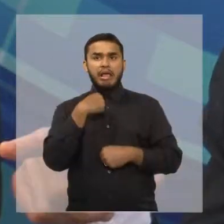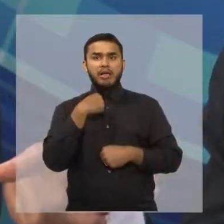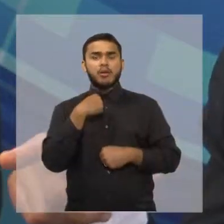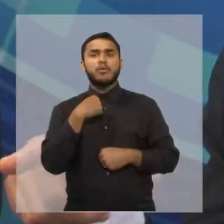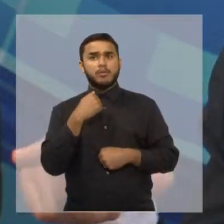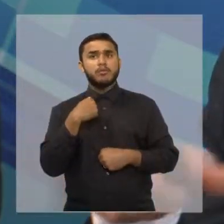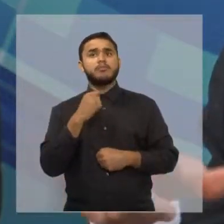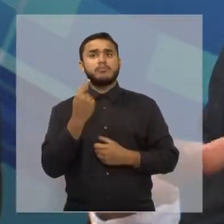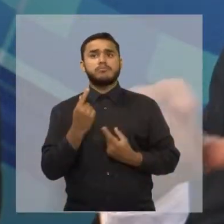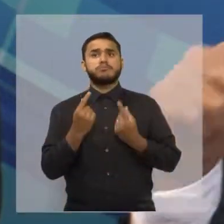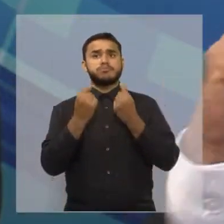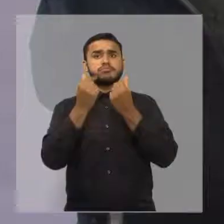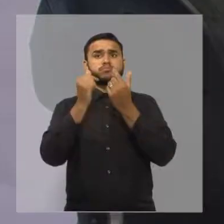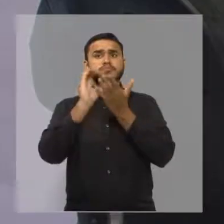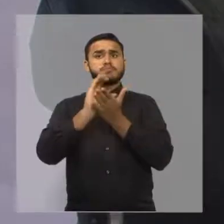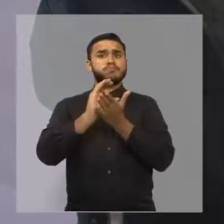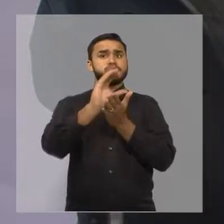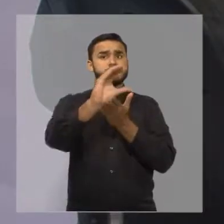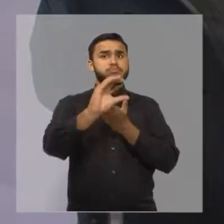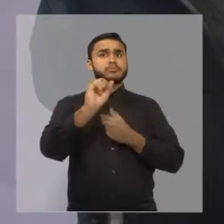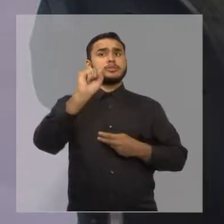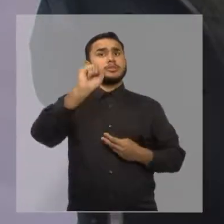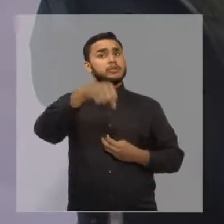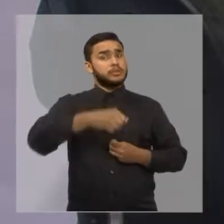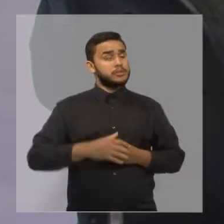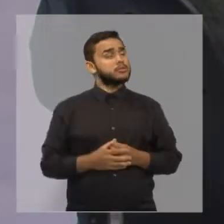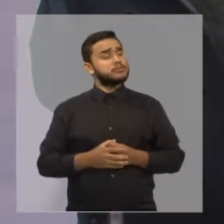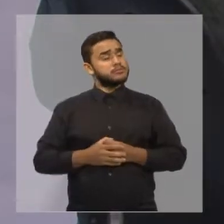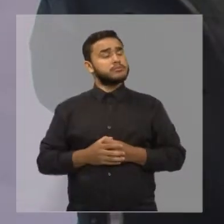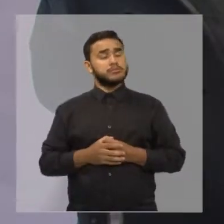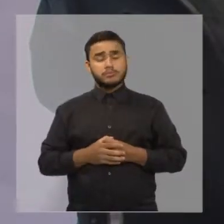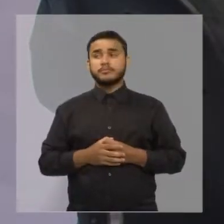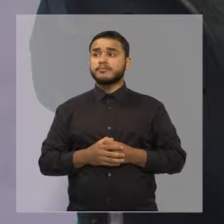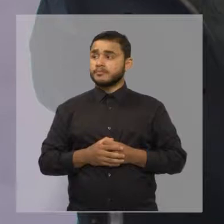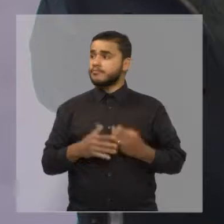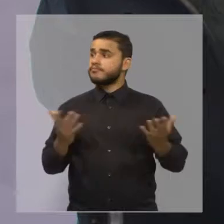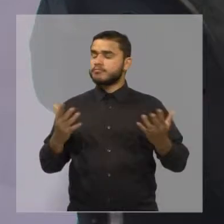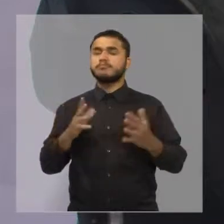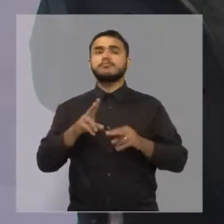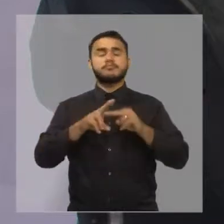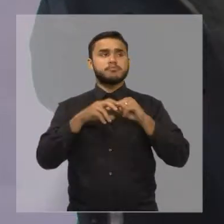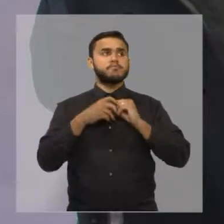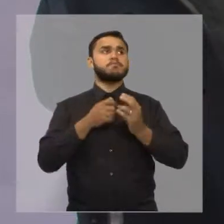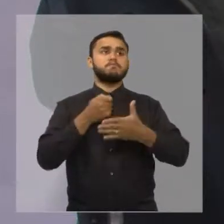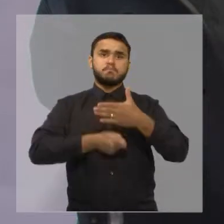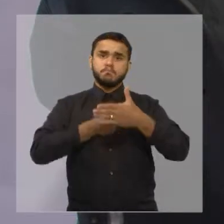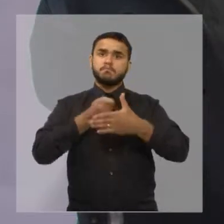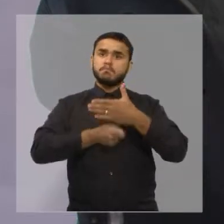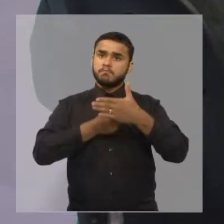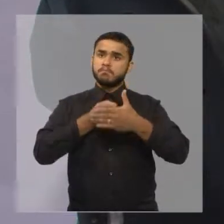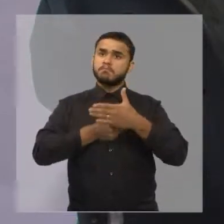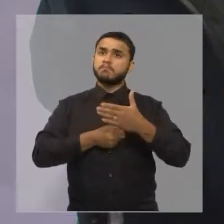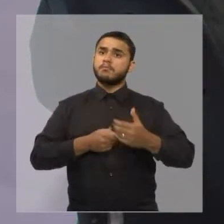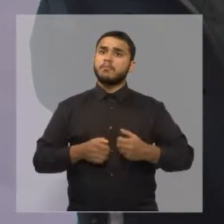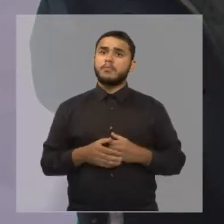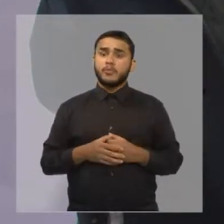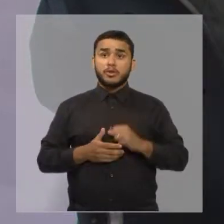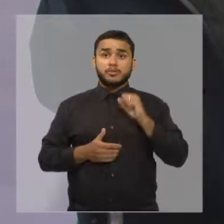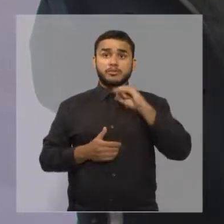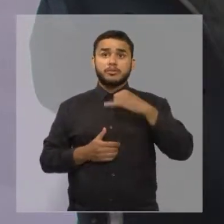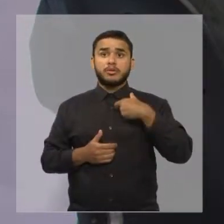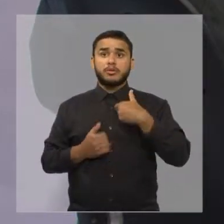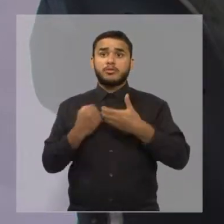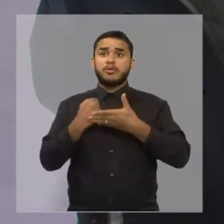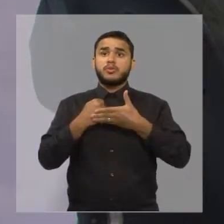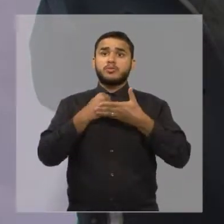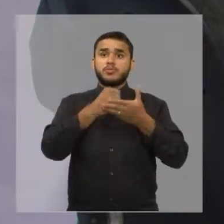nas obras estaduais ou municipais. Né? Então, é uma reivindicação razoável. Se alguém está contribuindo,